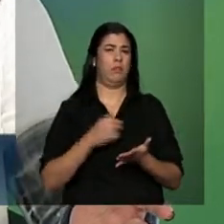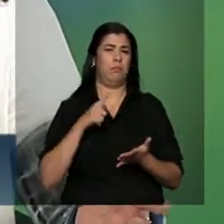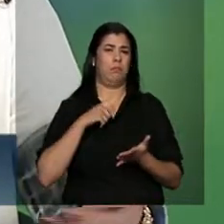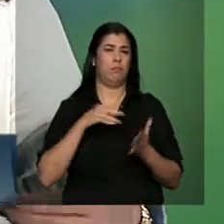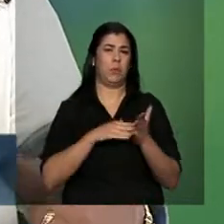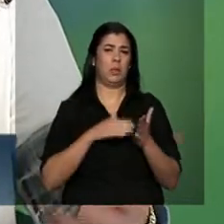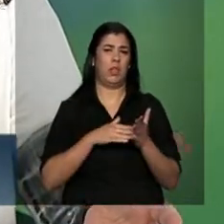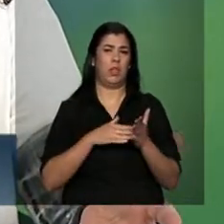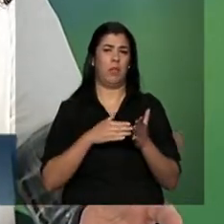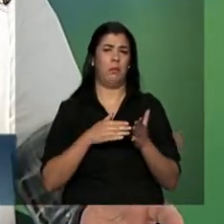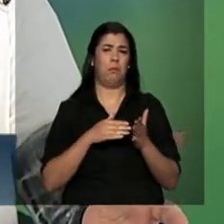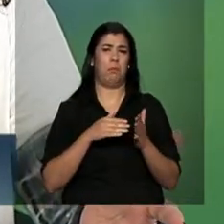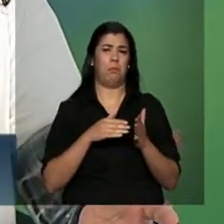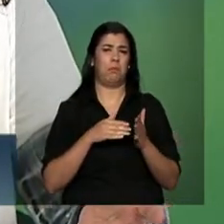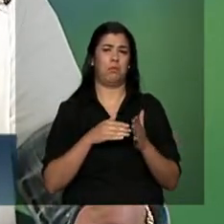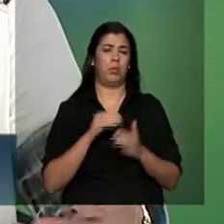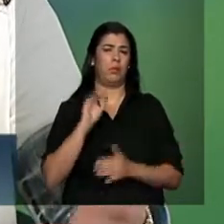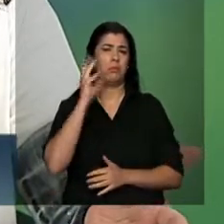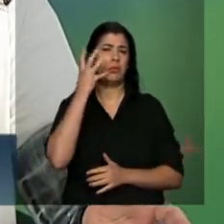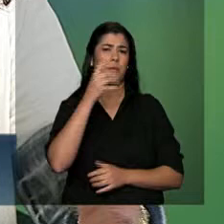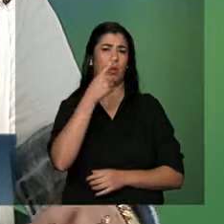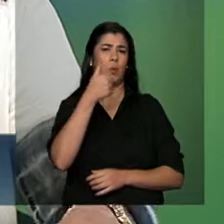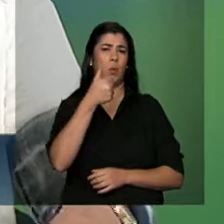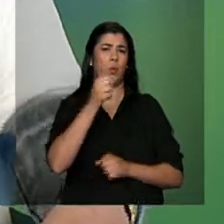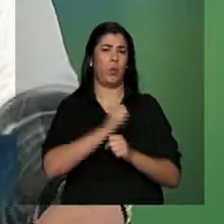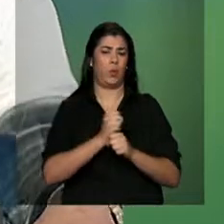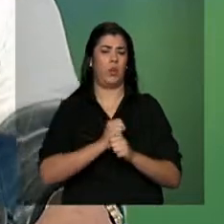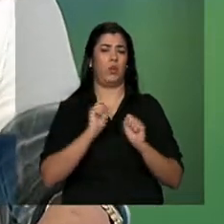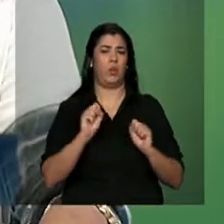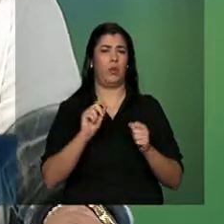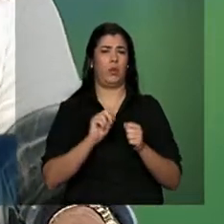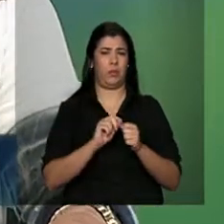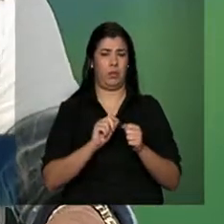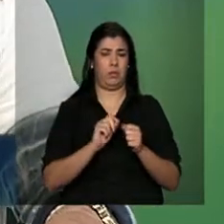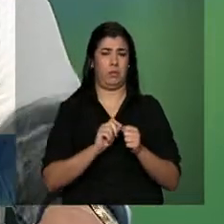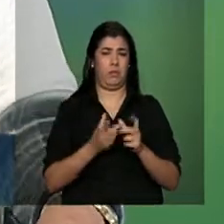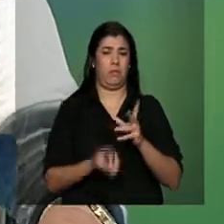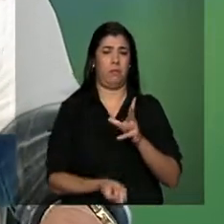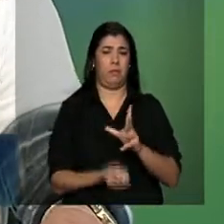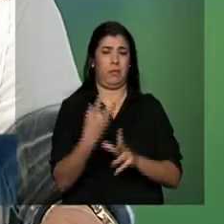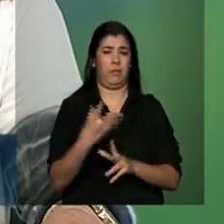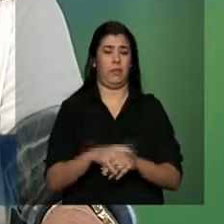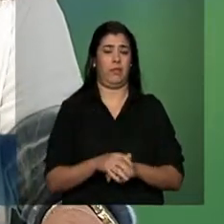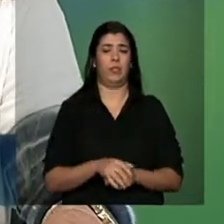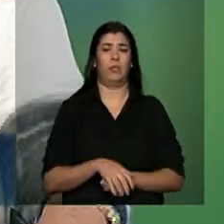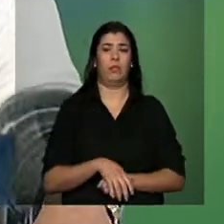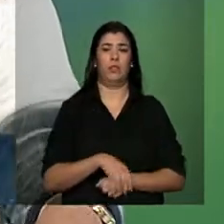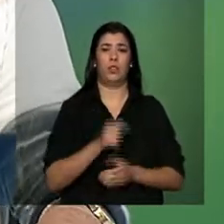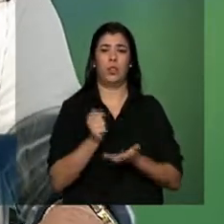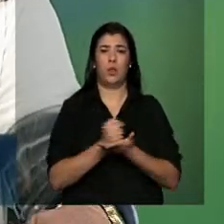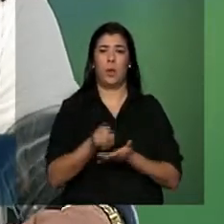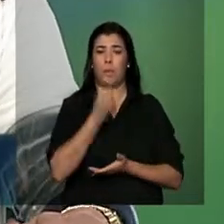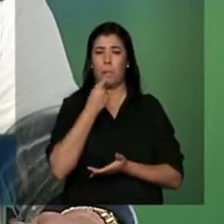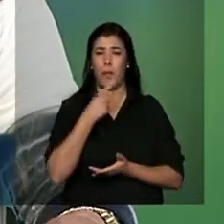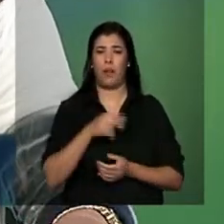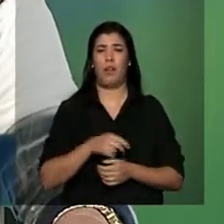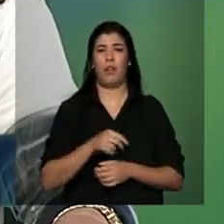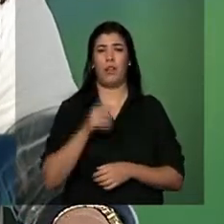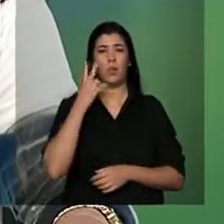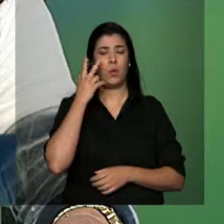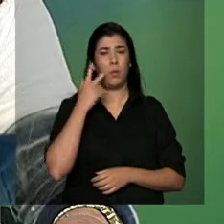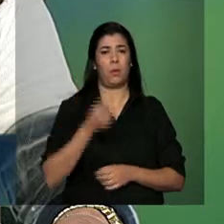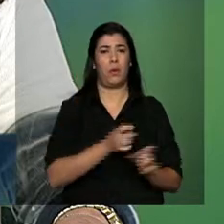um ano, nós já possamos contar com medicamentos veterinários genéricos na praça, à disposição do